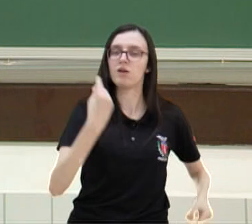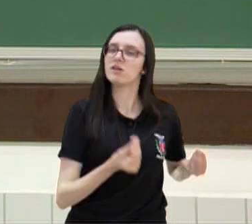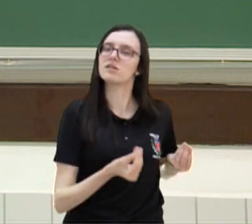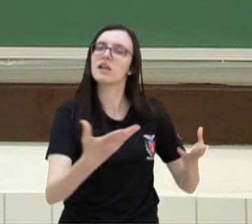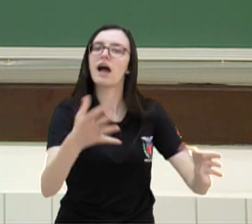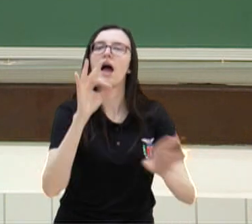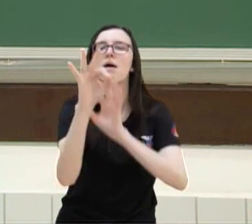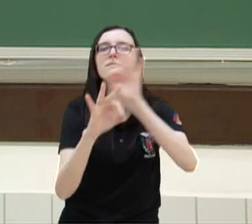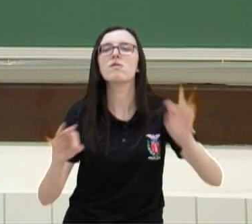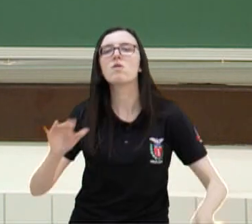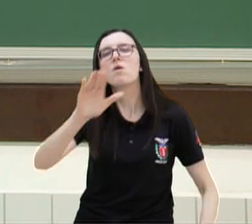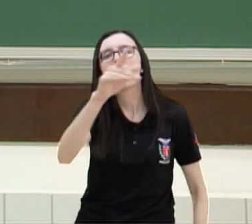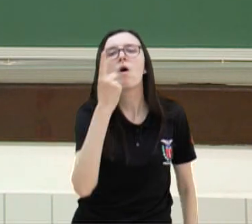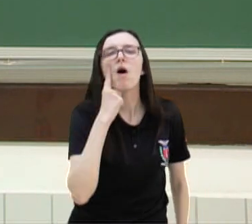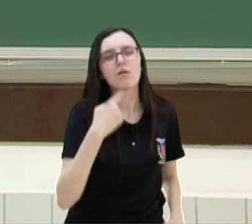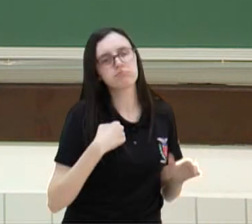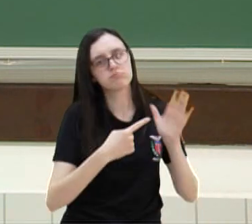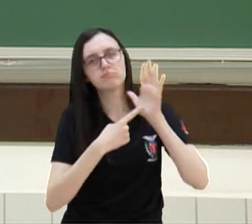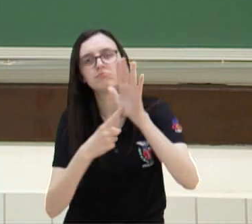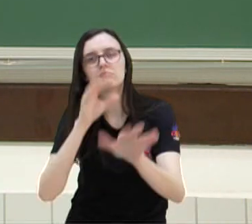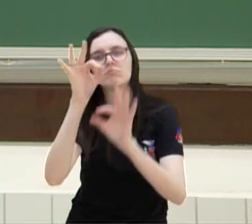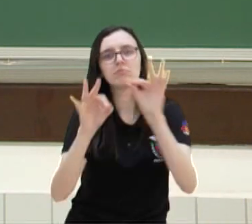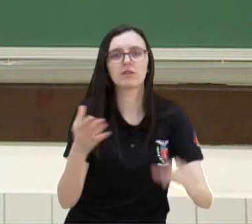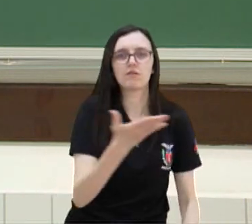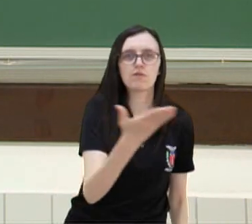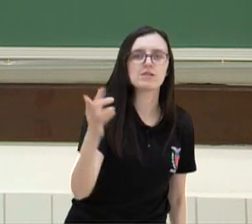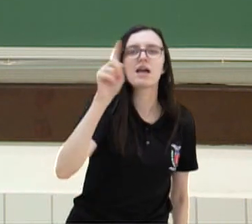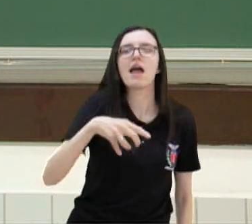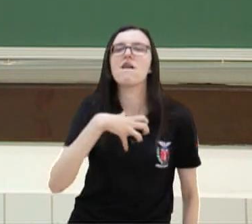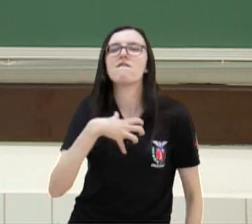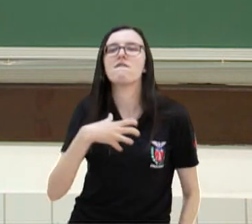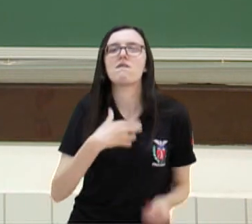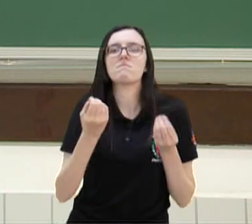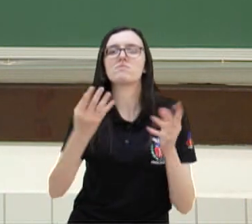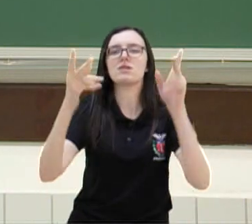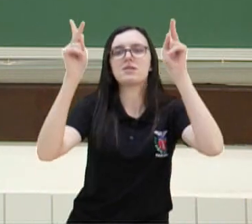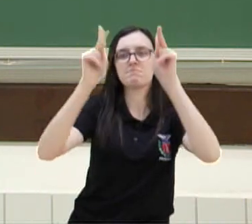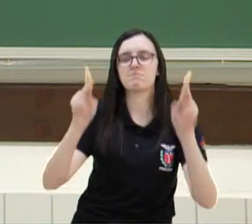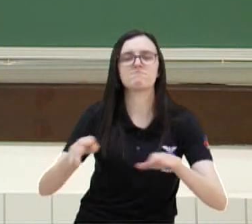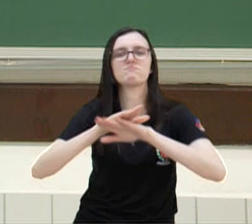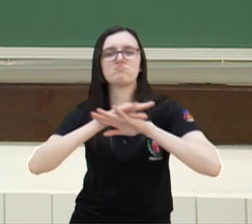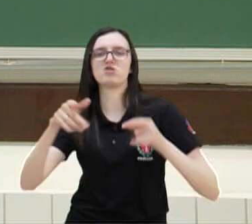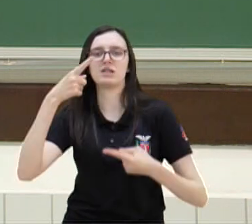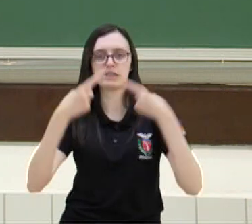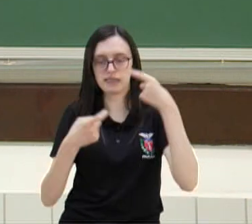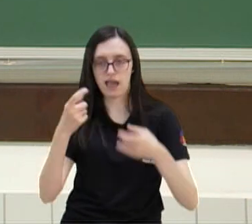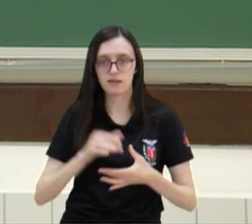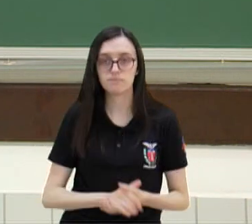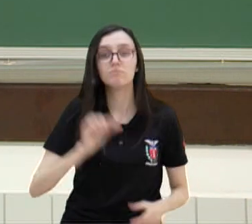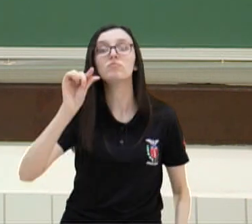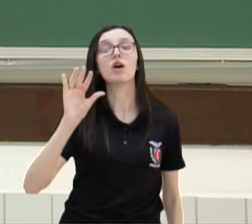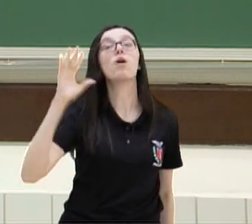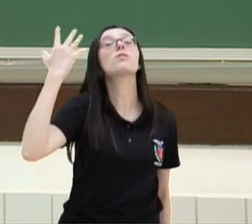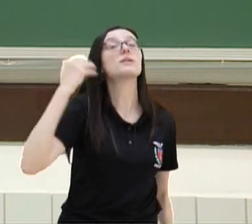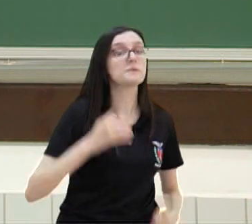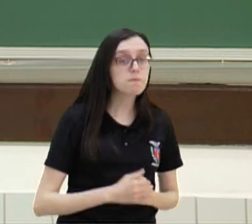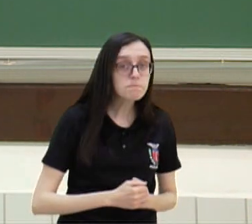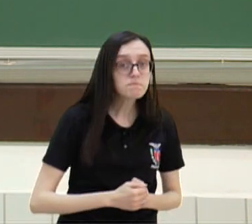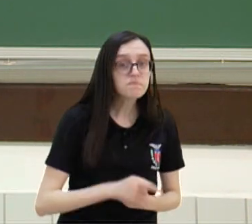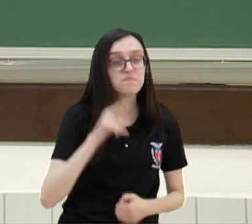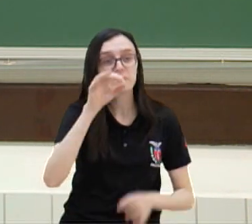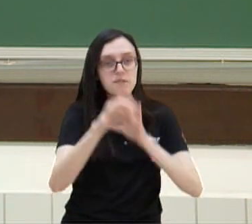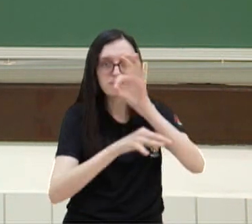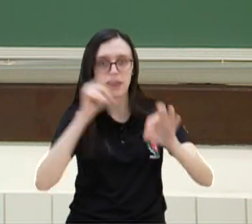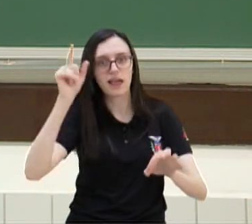estamos deixando aqui esse presente para vocês como uma forma de apaziguar, chega de guerra. O fato é que este presente, esse